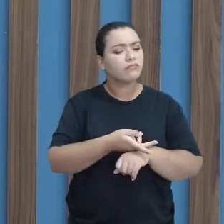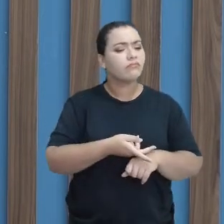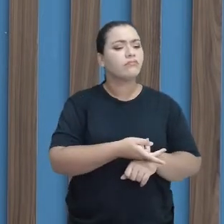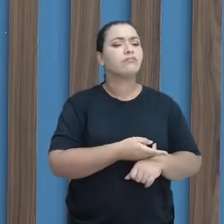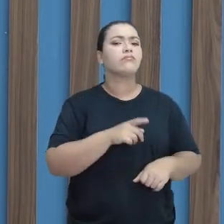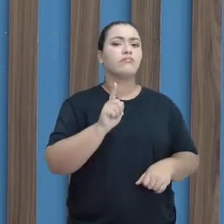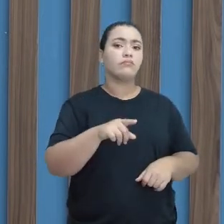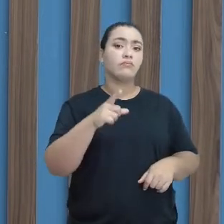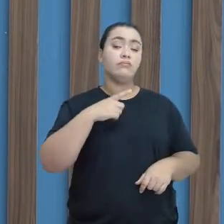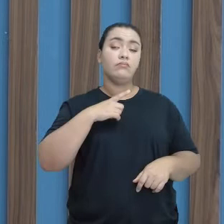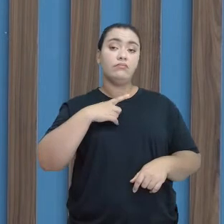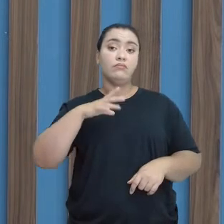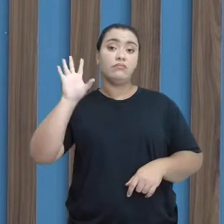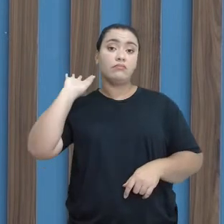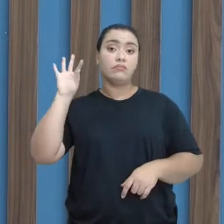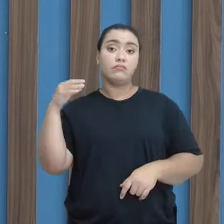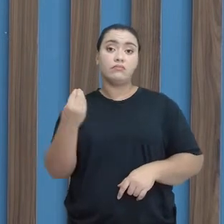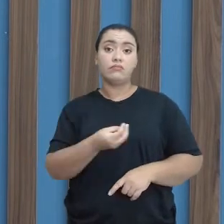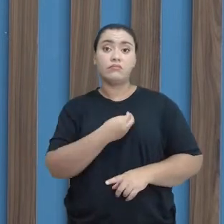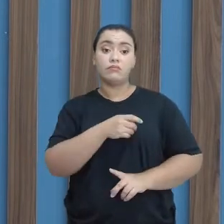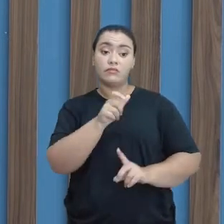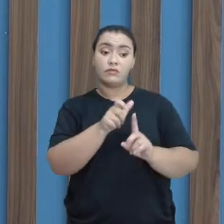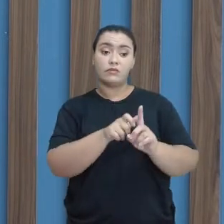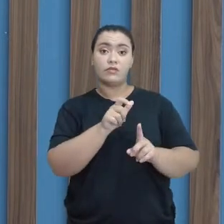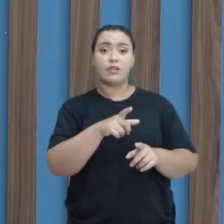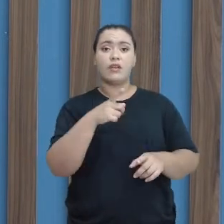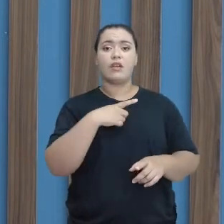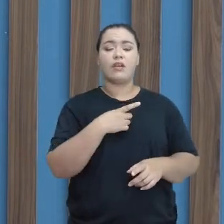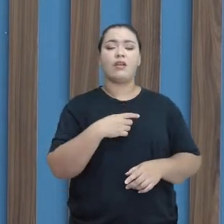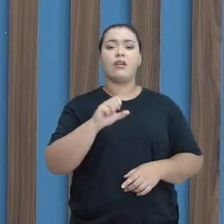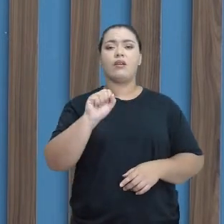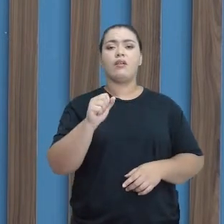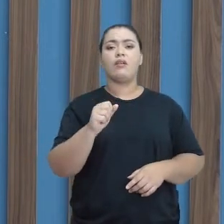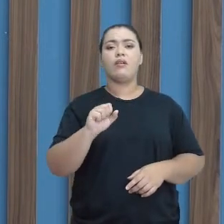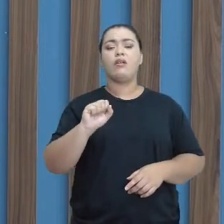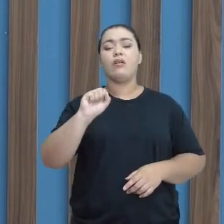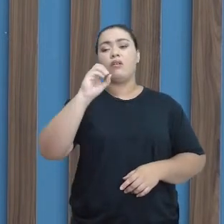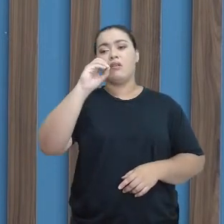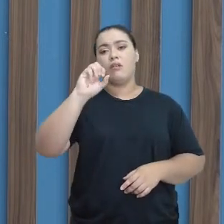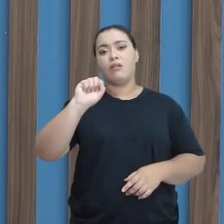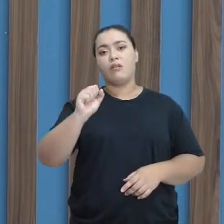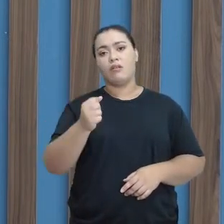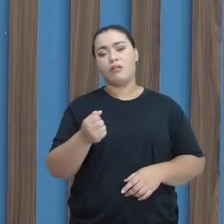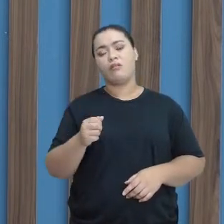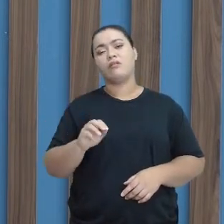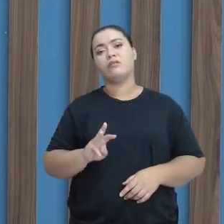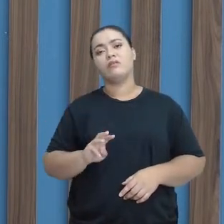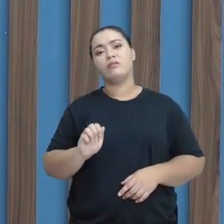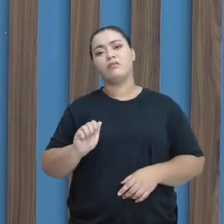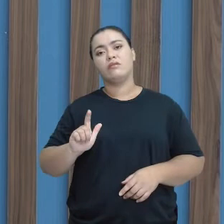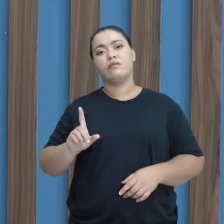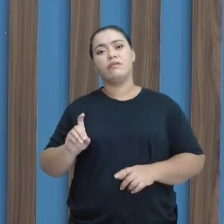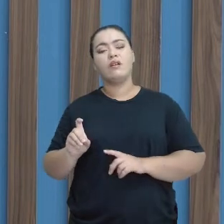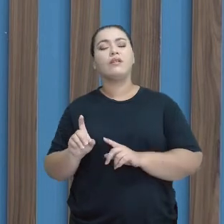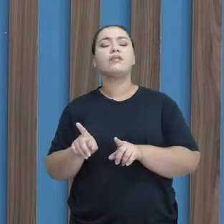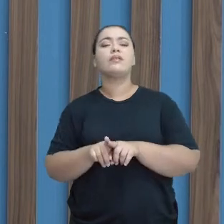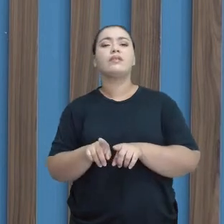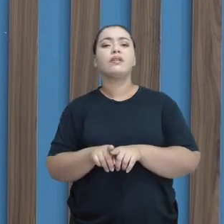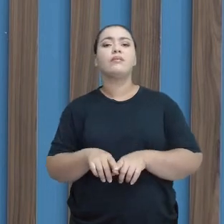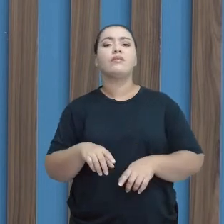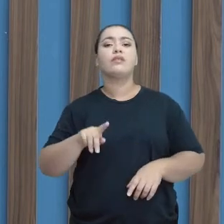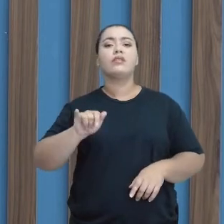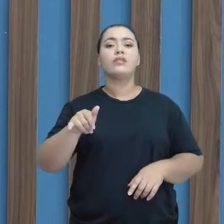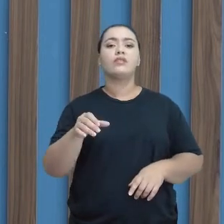dos autores, não é, mais renomados, como Oswald de Andrade, Jorge Amado. Então, eu sempre fui lá